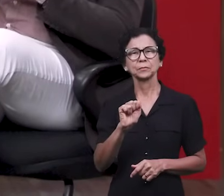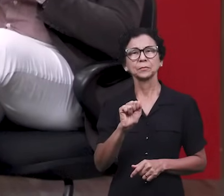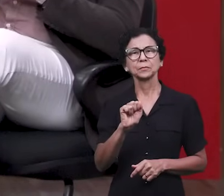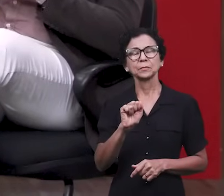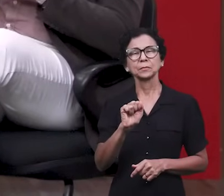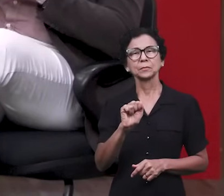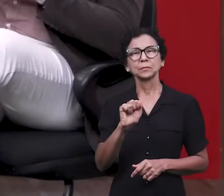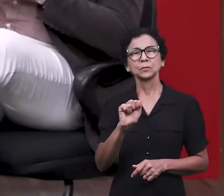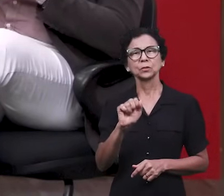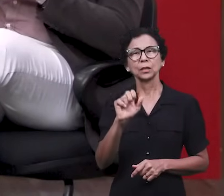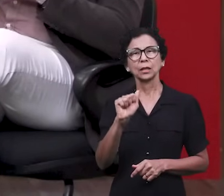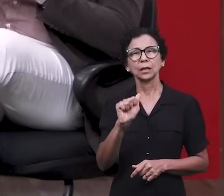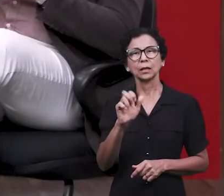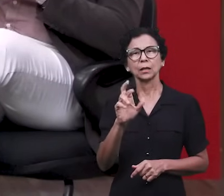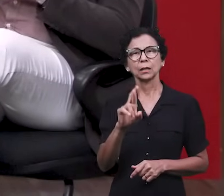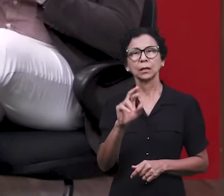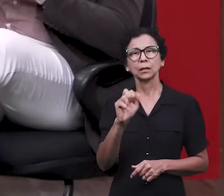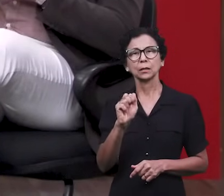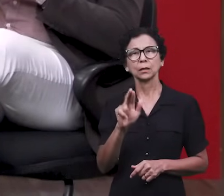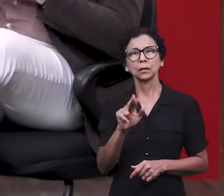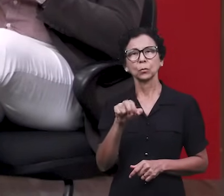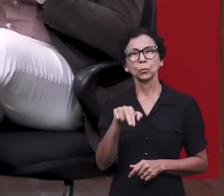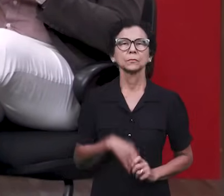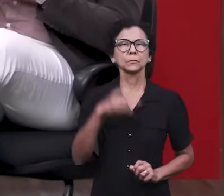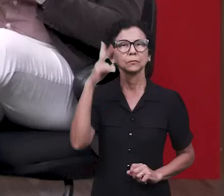então no local do templo.